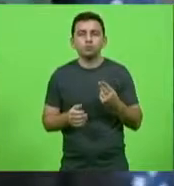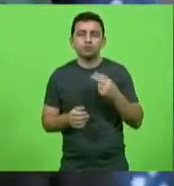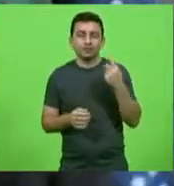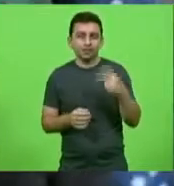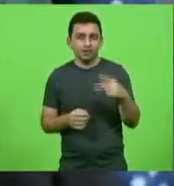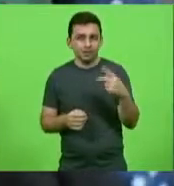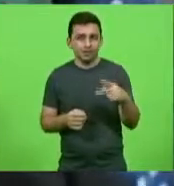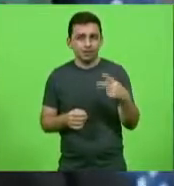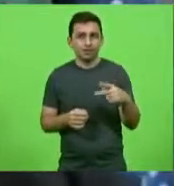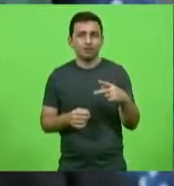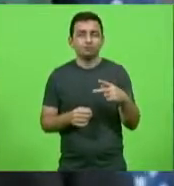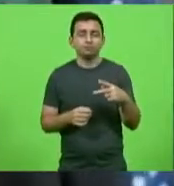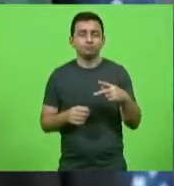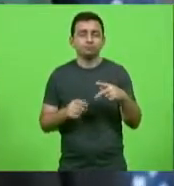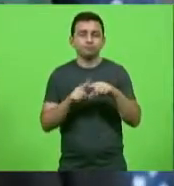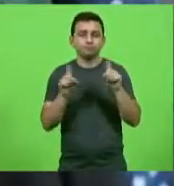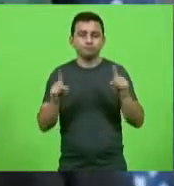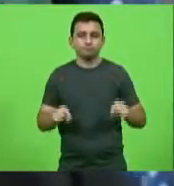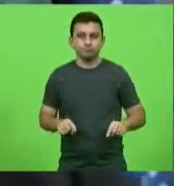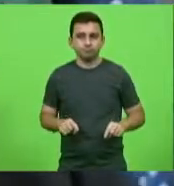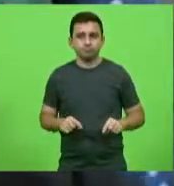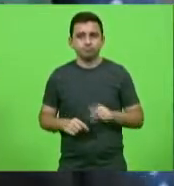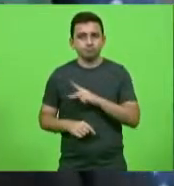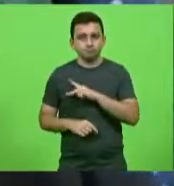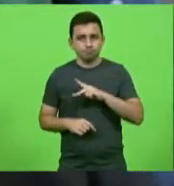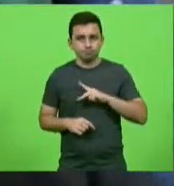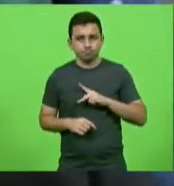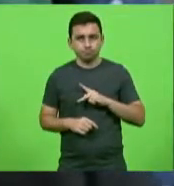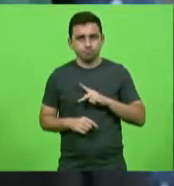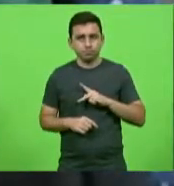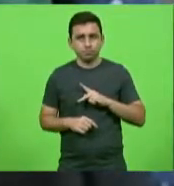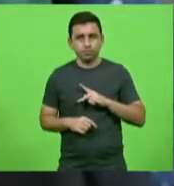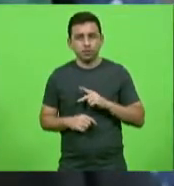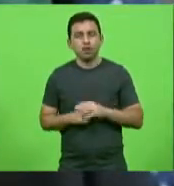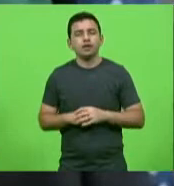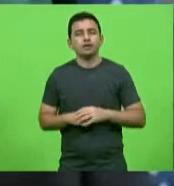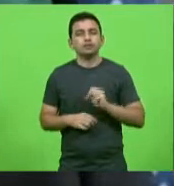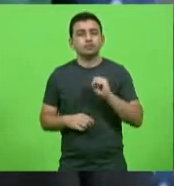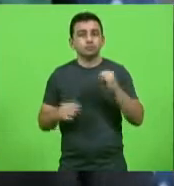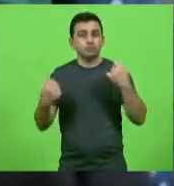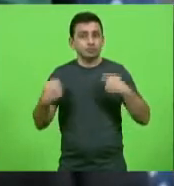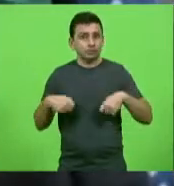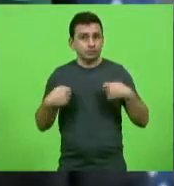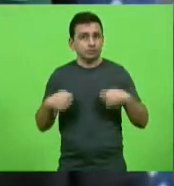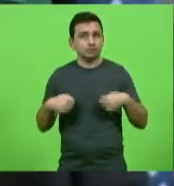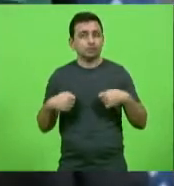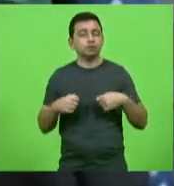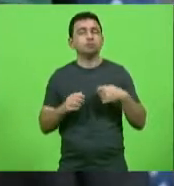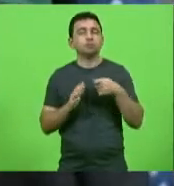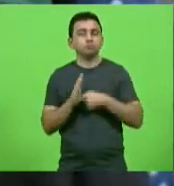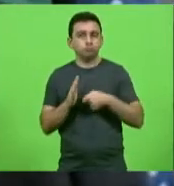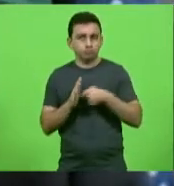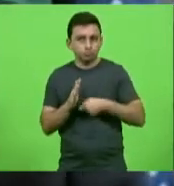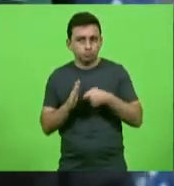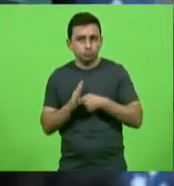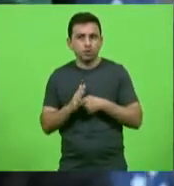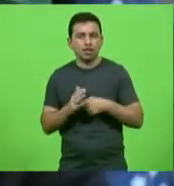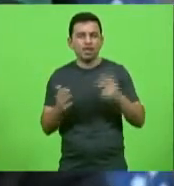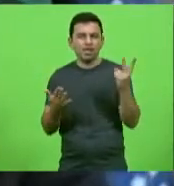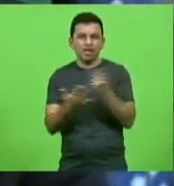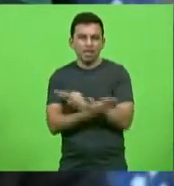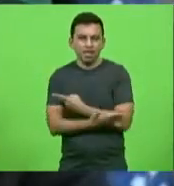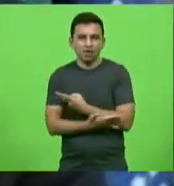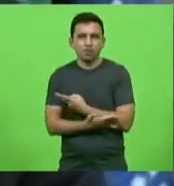público. Fecho aspas. Assim, quanto à necessidade de concretização de erro grosseiro por